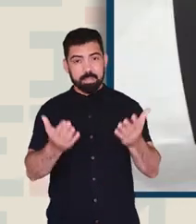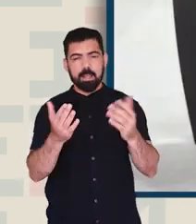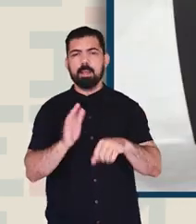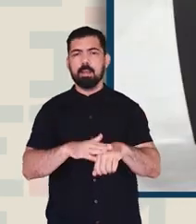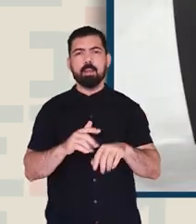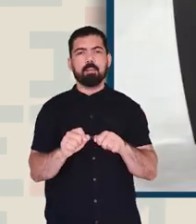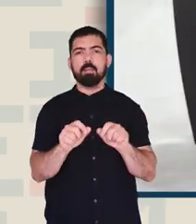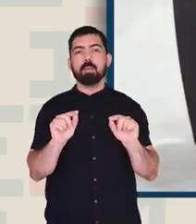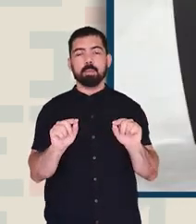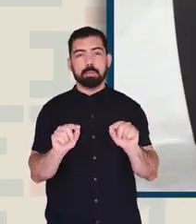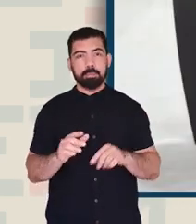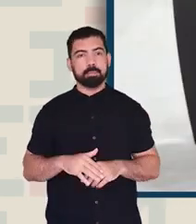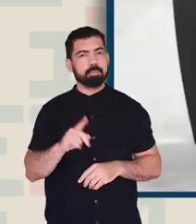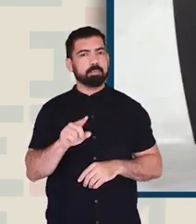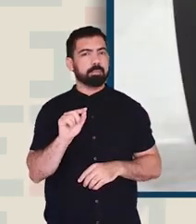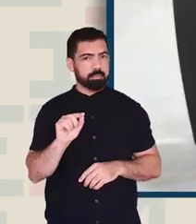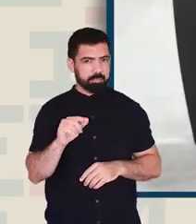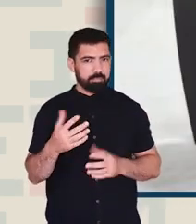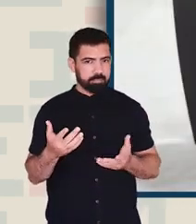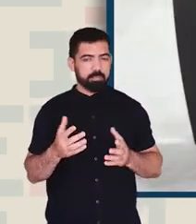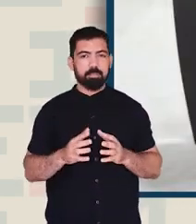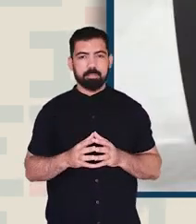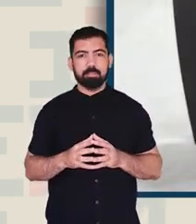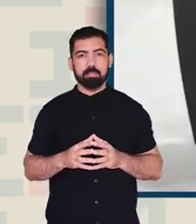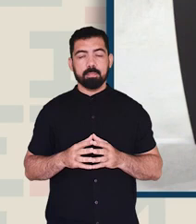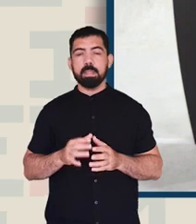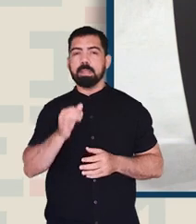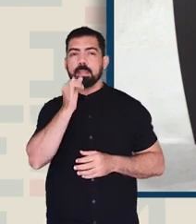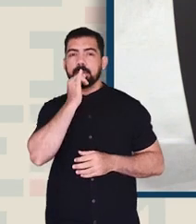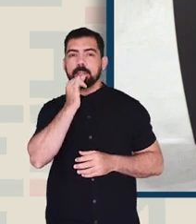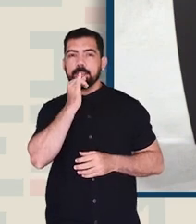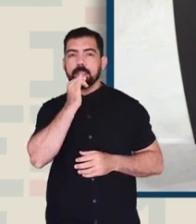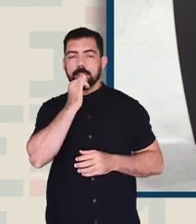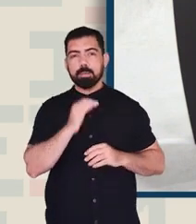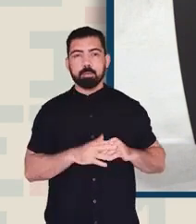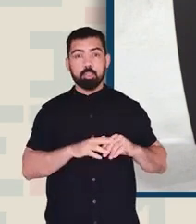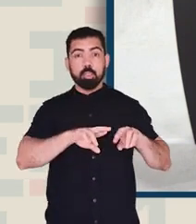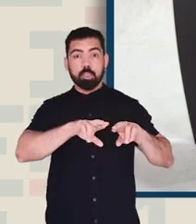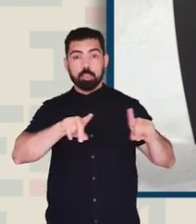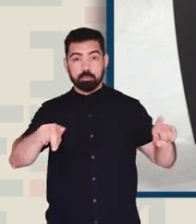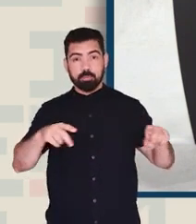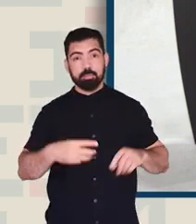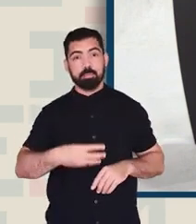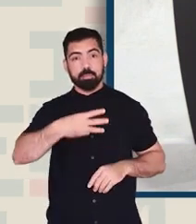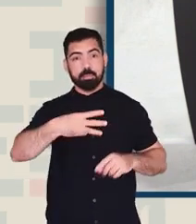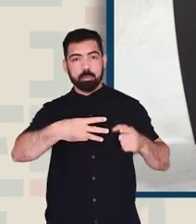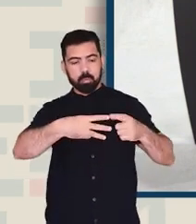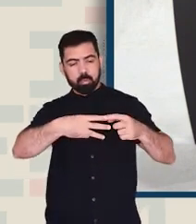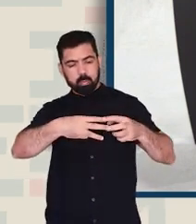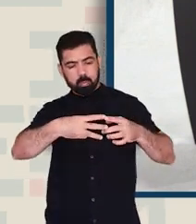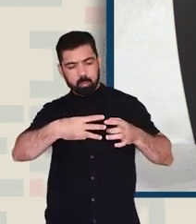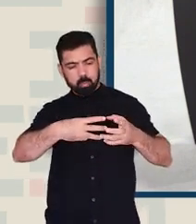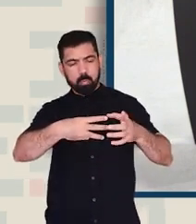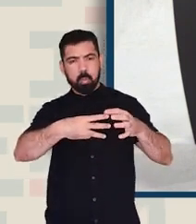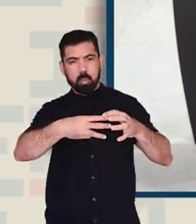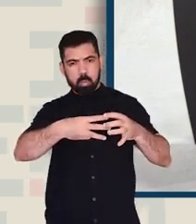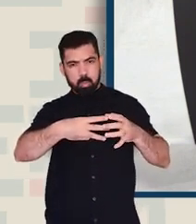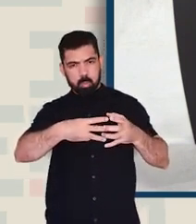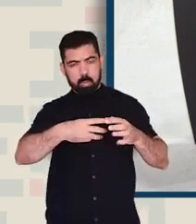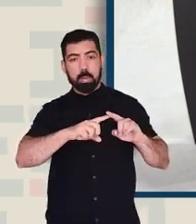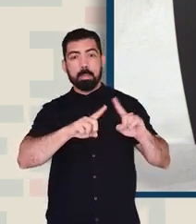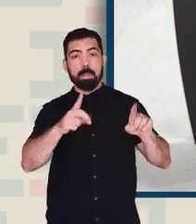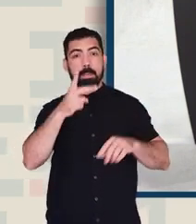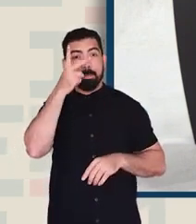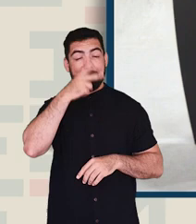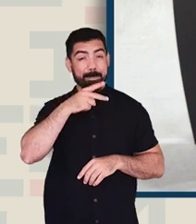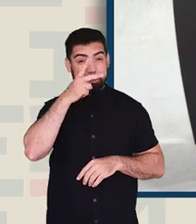Então o que eu estou fazendo aqui é nada mais do que em diferentes tubos tocando a mesma série harmônica, aquela mesma